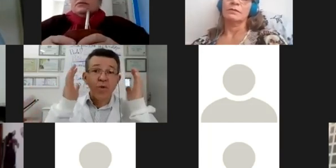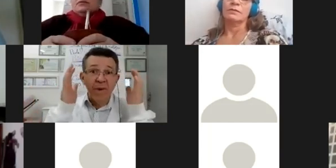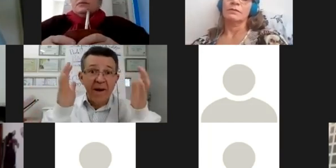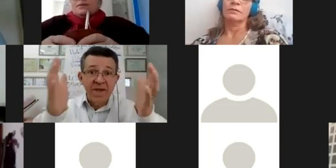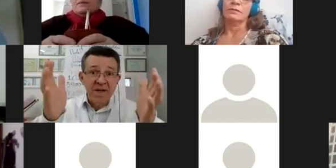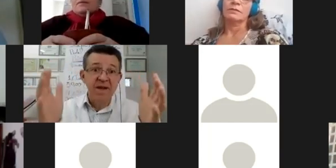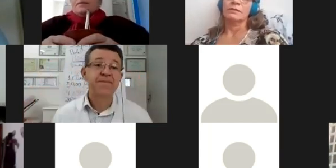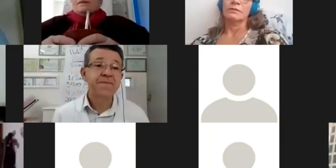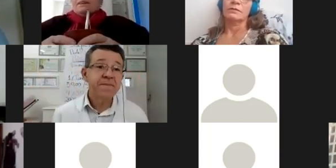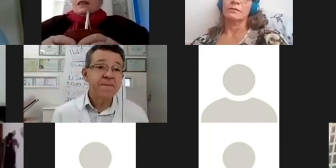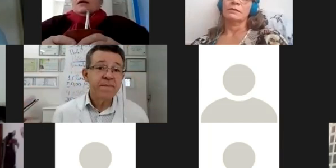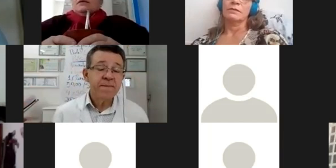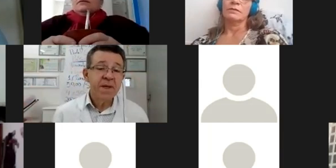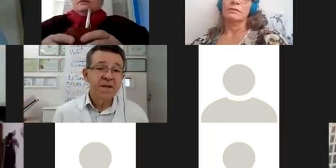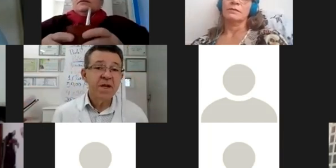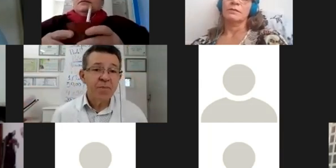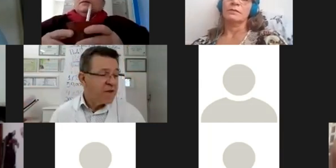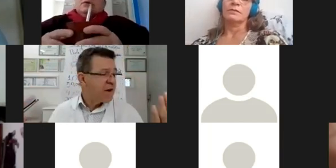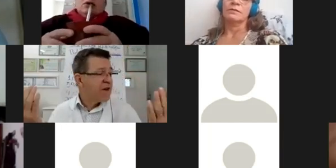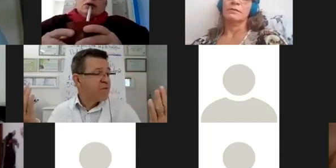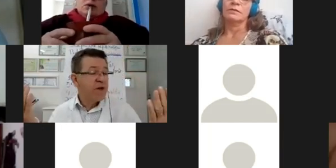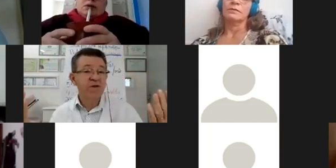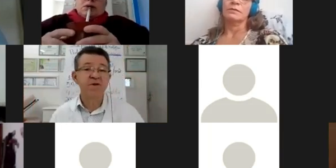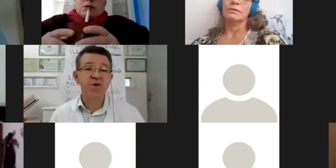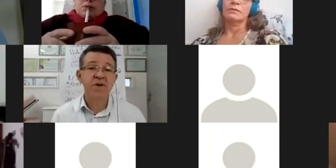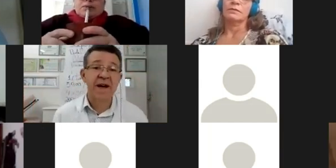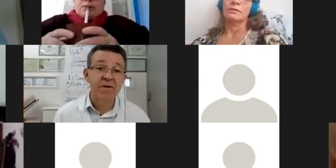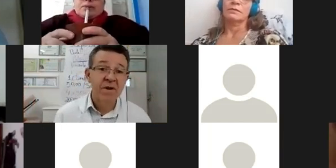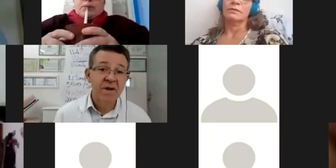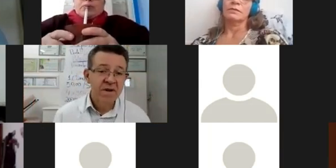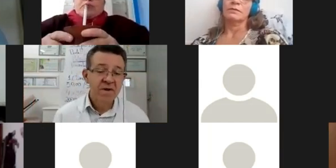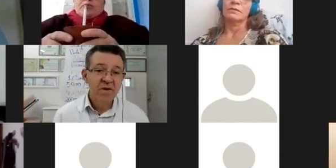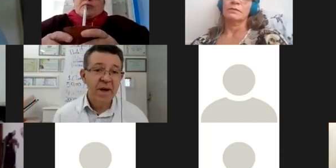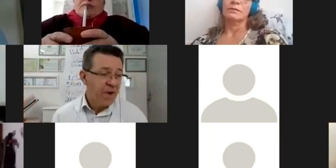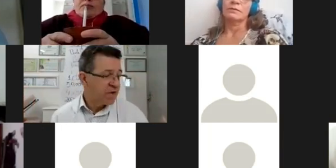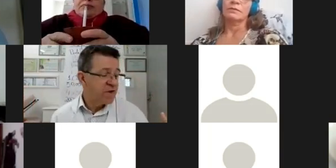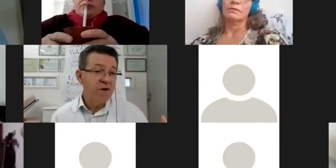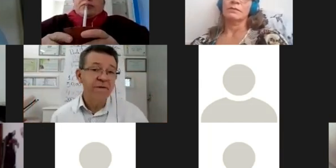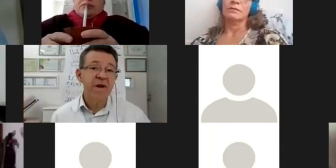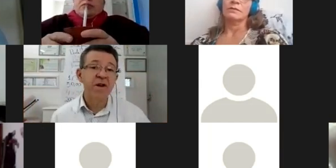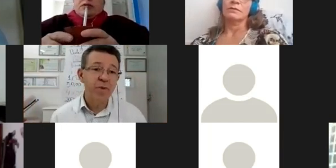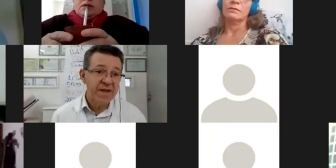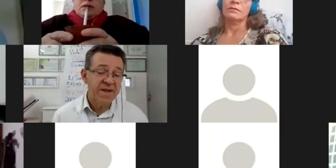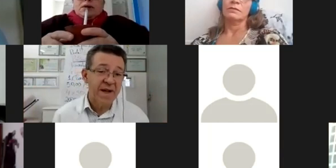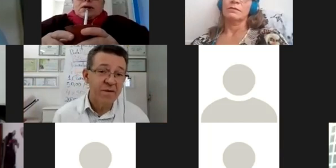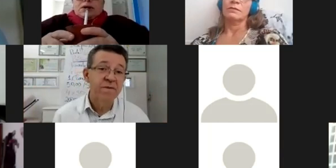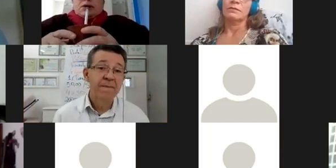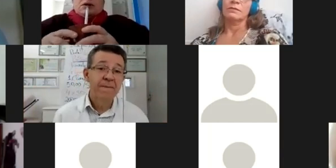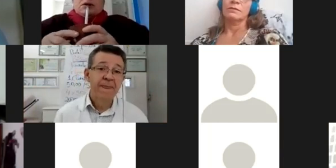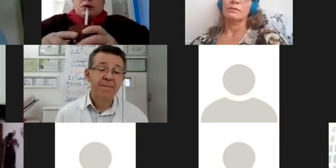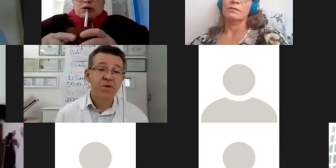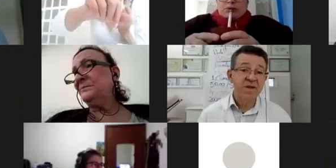ficar olhando para o para-brisa. A gente não pode ficar olhando para o retrovisor do carro. Olhar para o retrovisor é ficar olhando para o